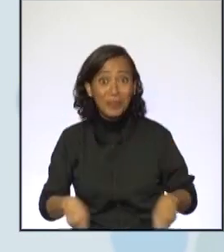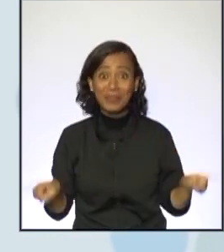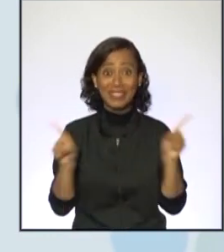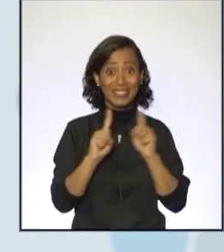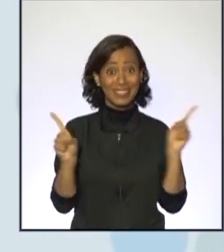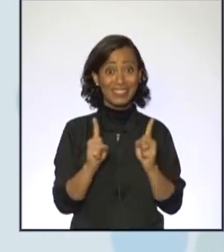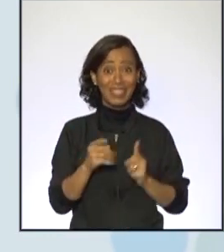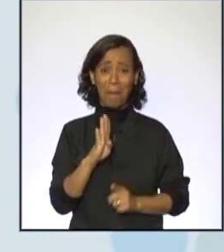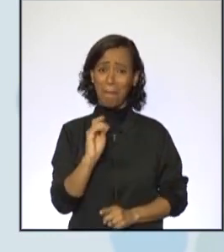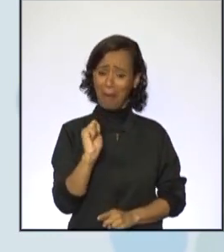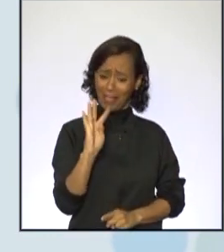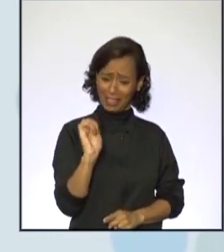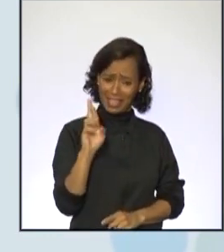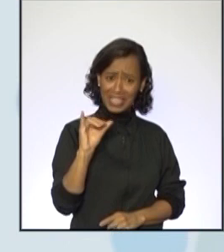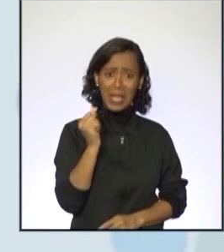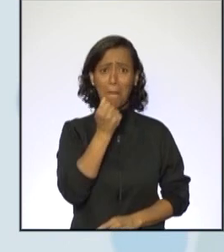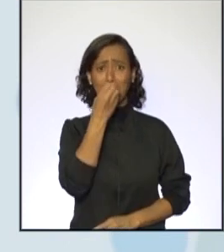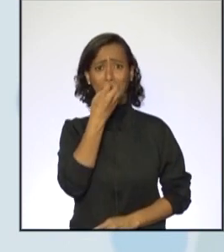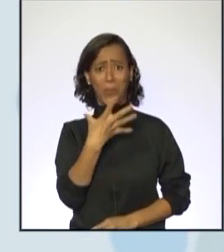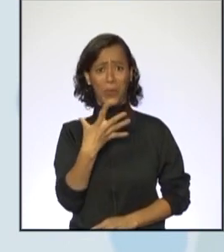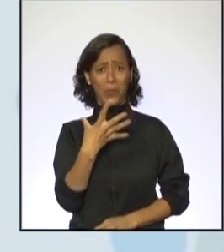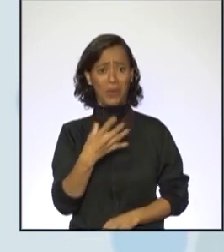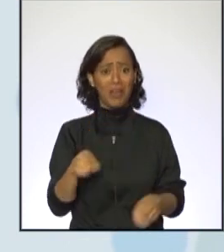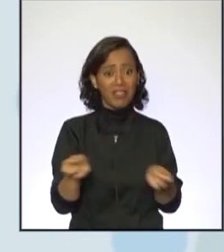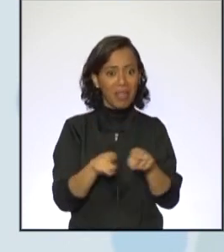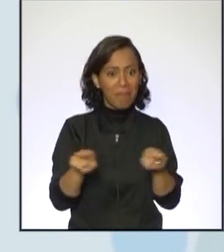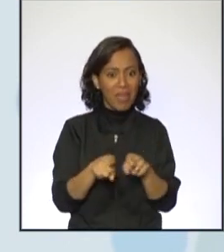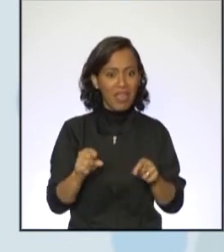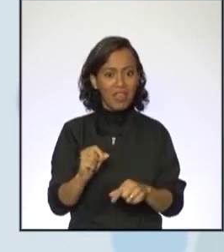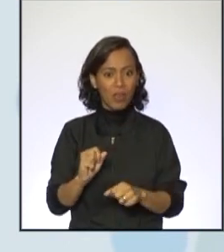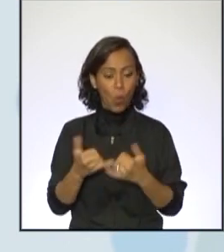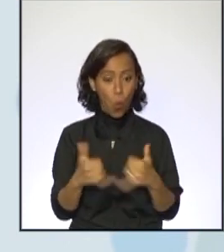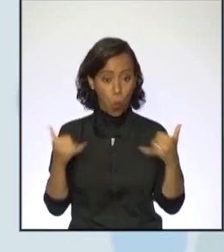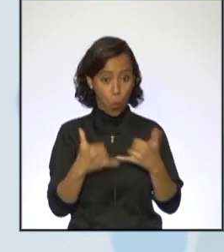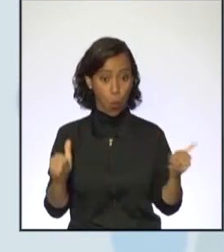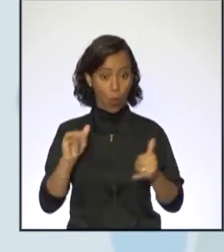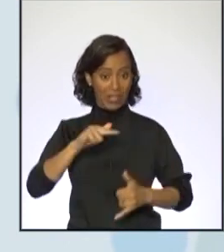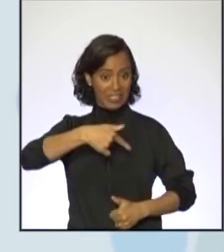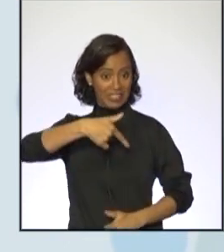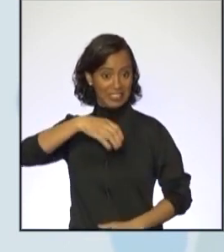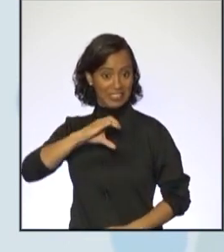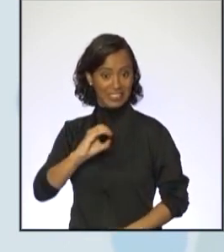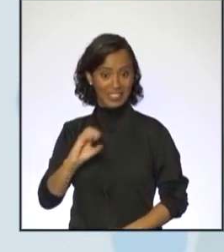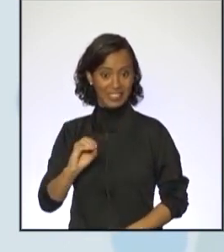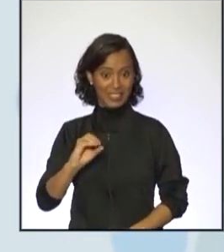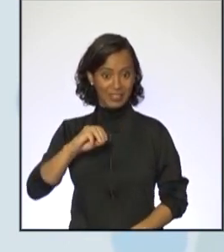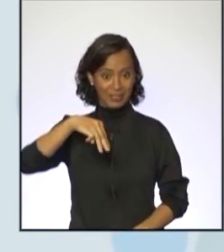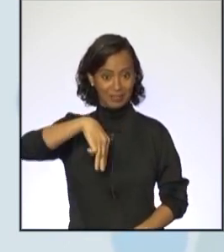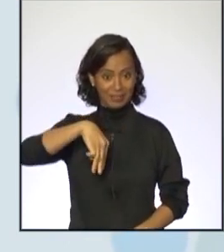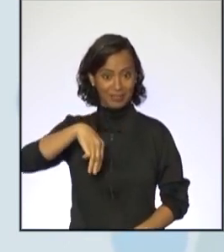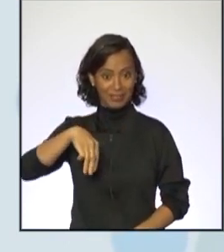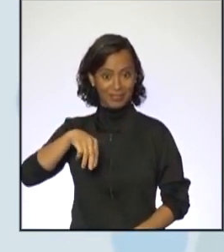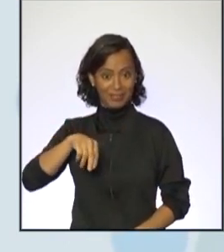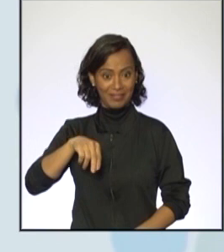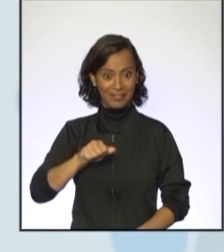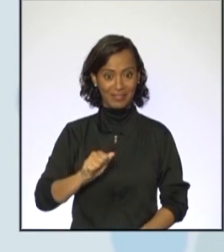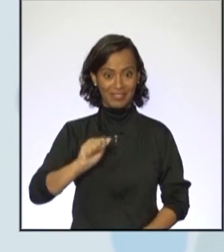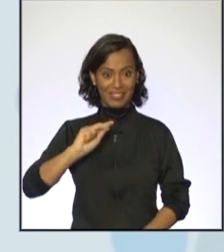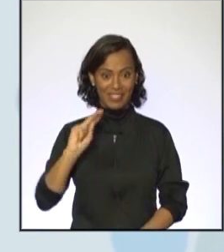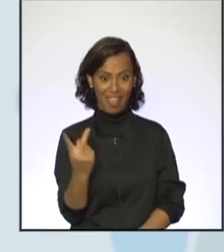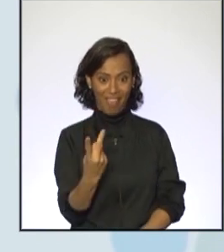Roseli? 700 MHz. Ok. E depois, o que acontece mais ali?